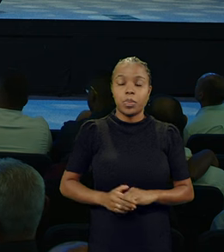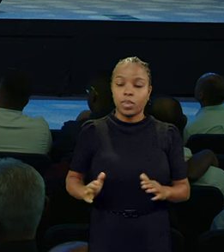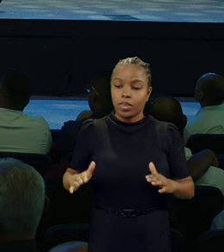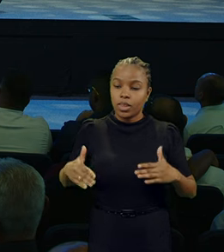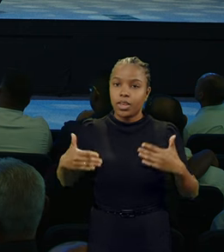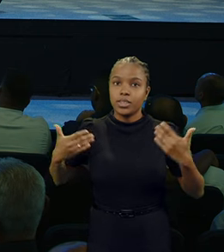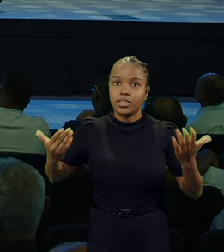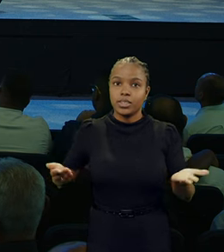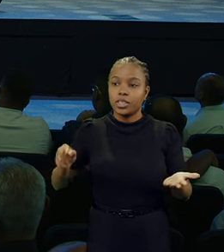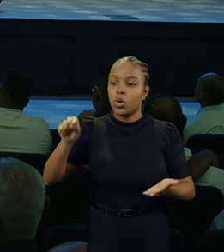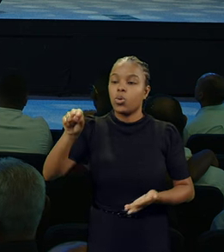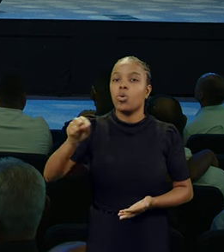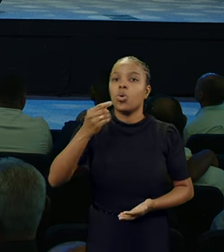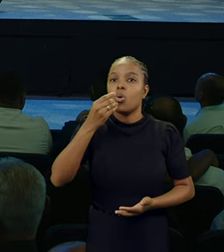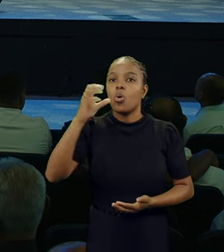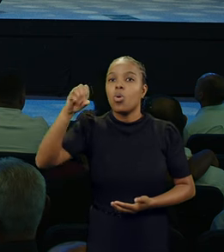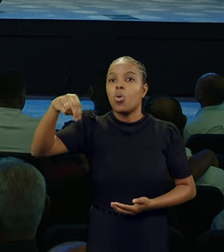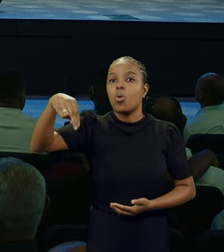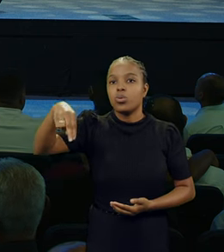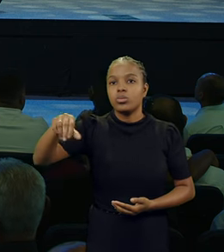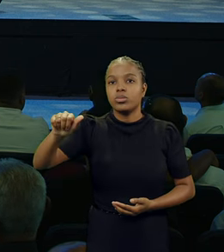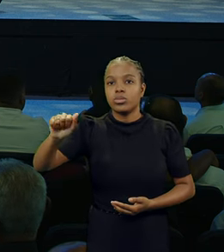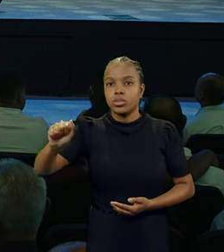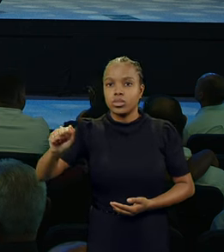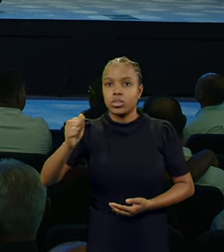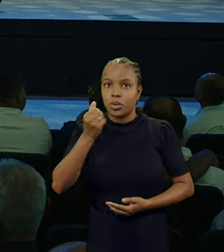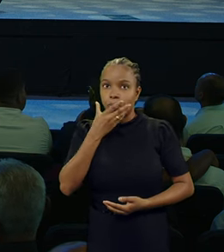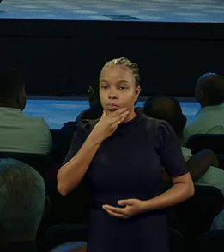Então Onã casou-se com Tamar.